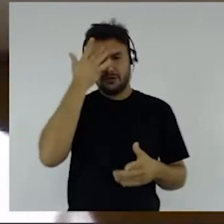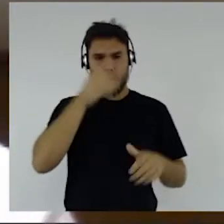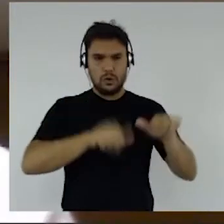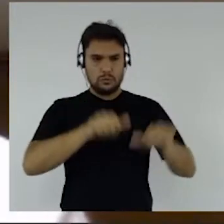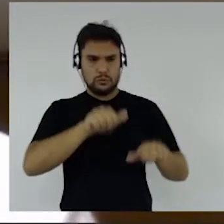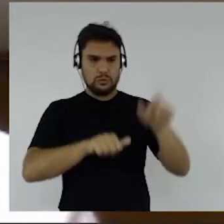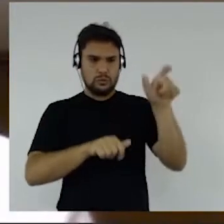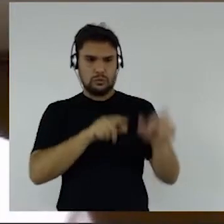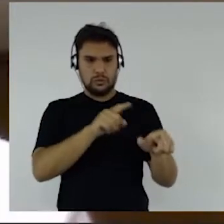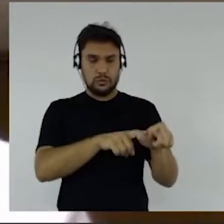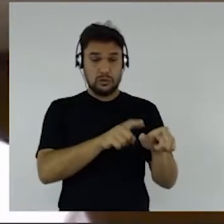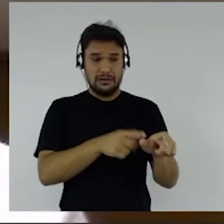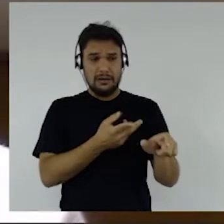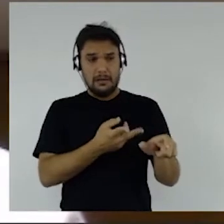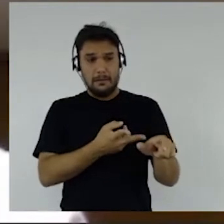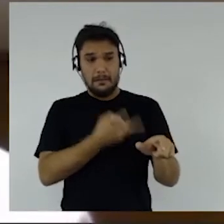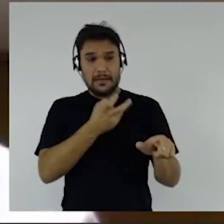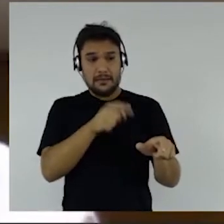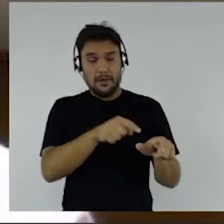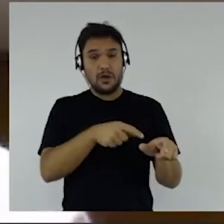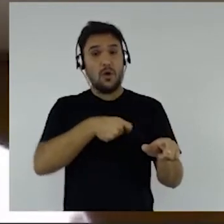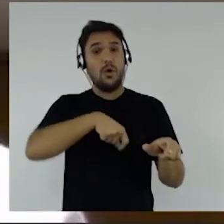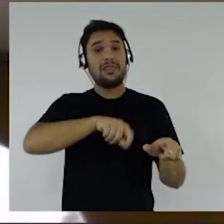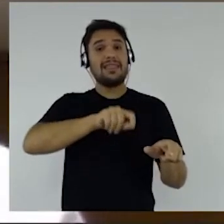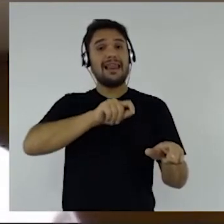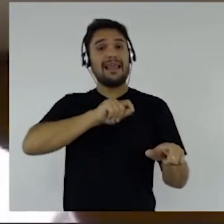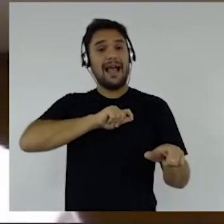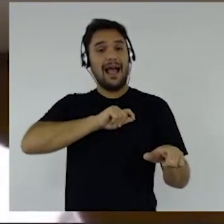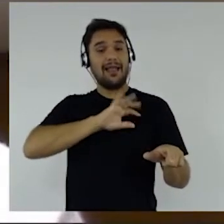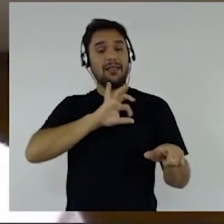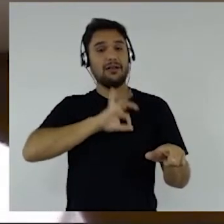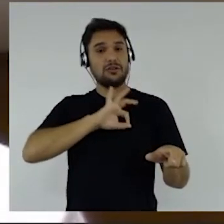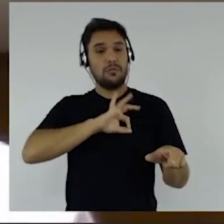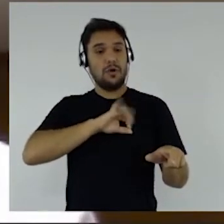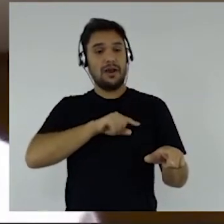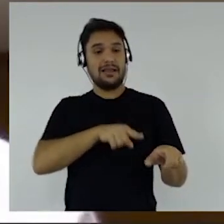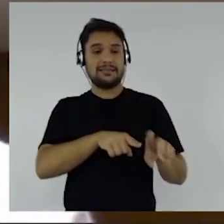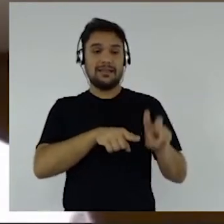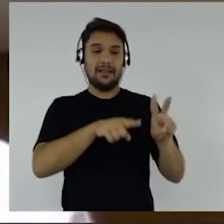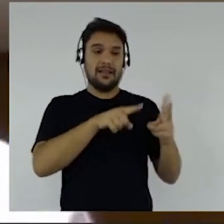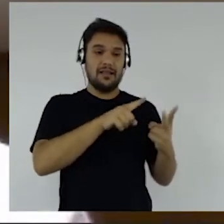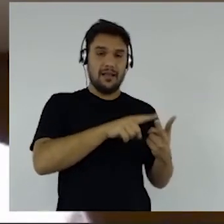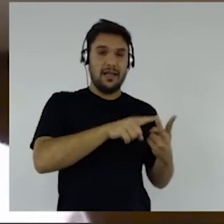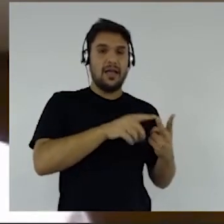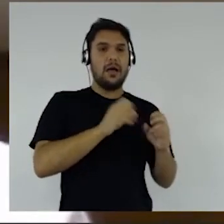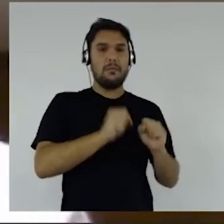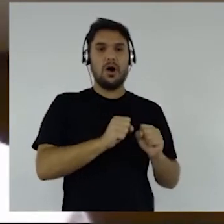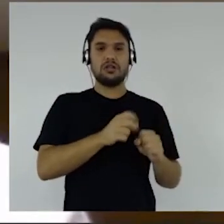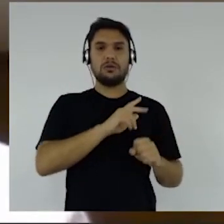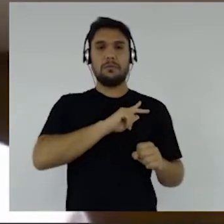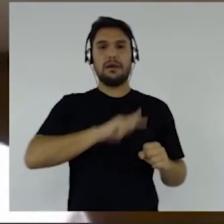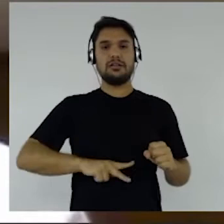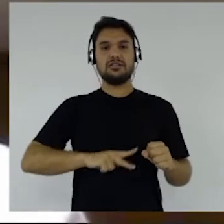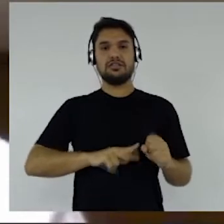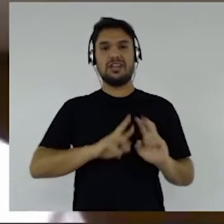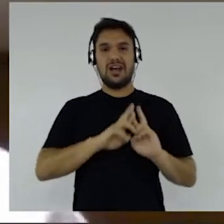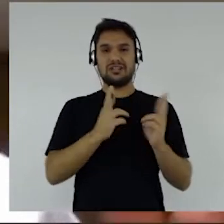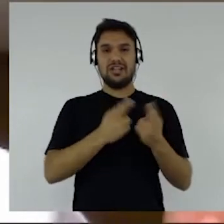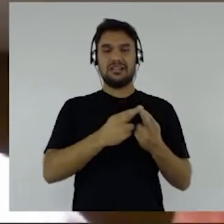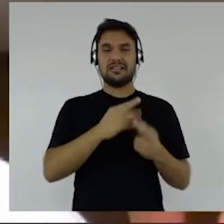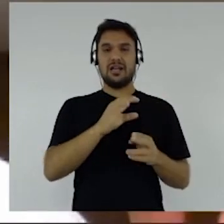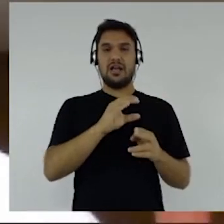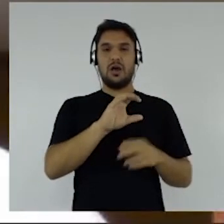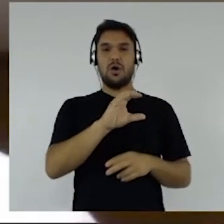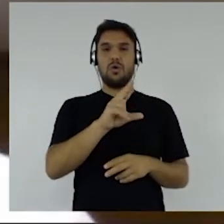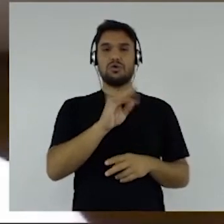em que se reconheceu que o delegado de polícia poderia presidir uma audiência de custódia. Então, quer dizer,